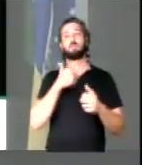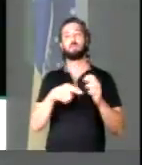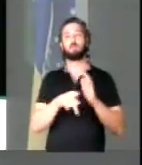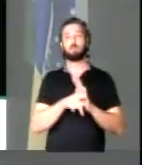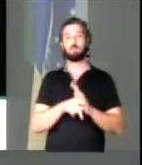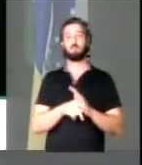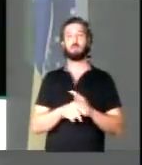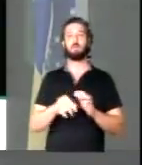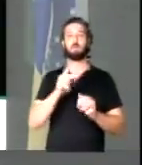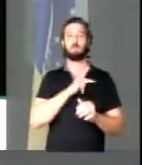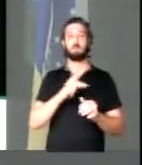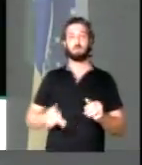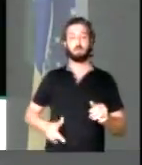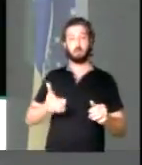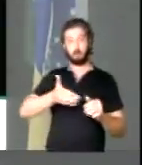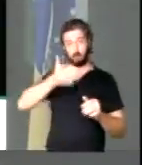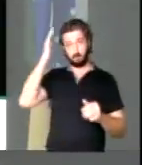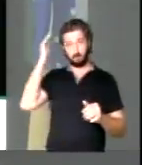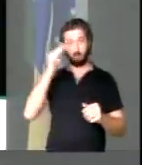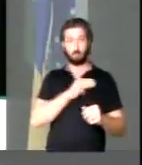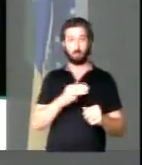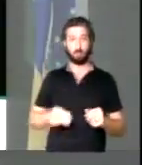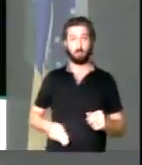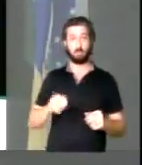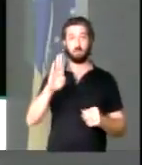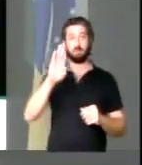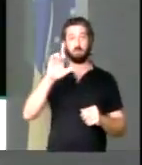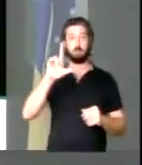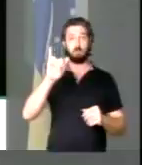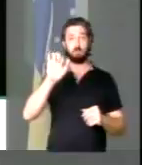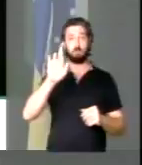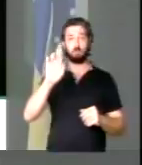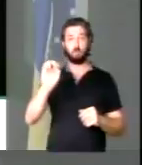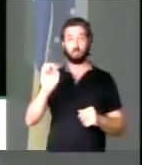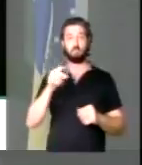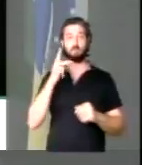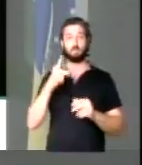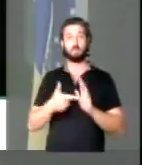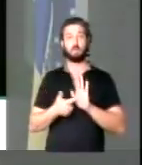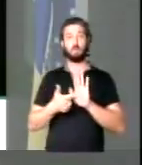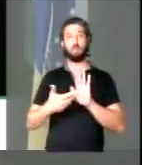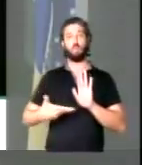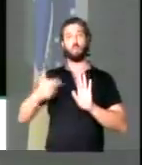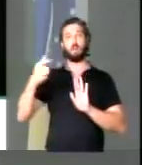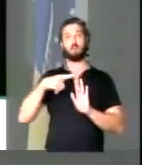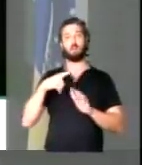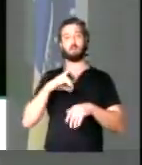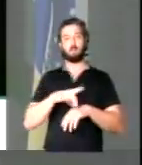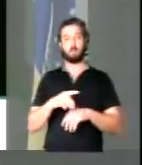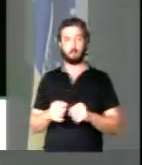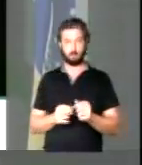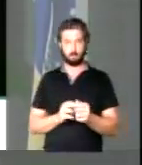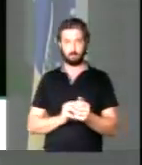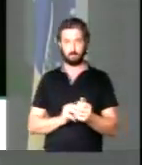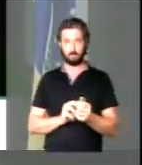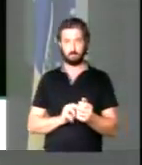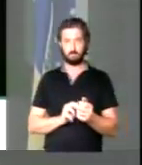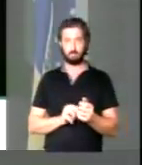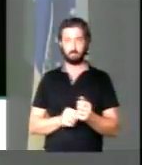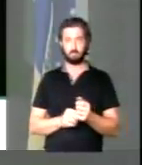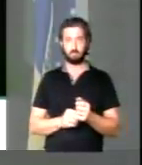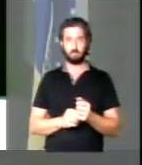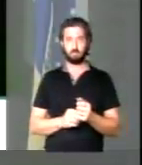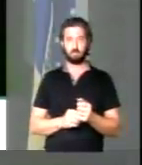do presidente Michel Temer, do ministro Blairo Maggi, mostrando a qualidade das nossas carnes. E eu